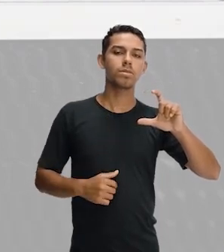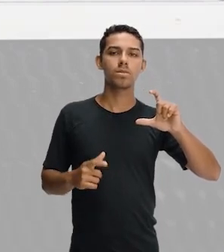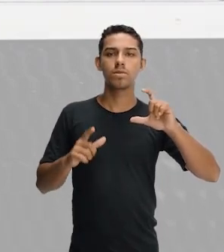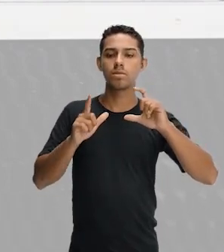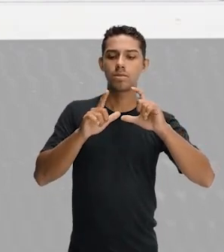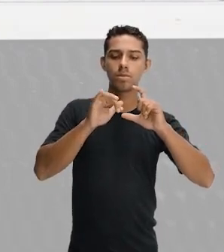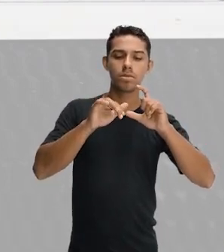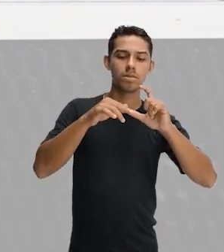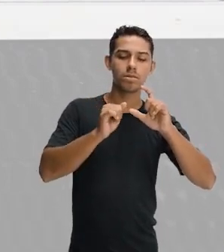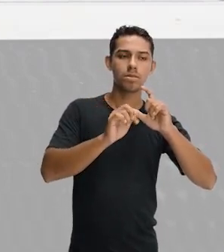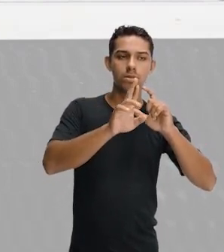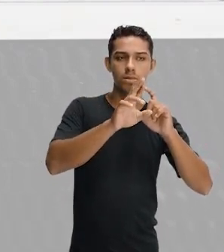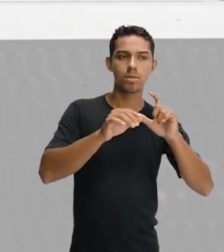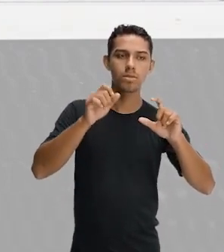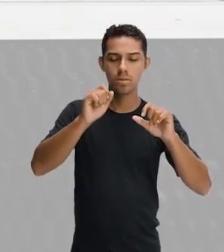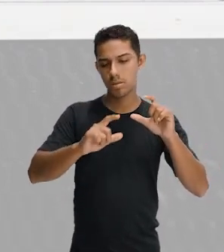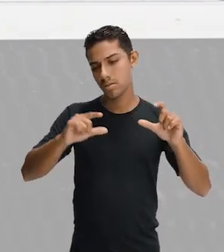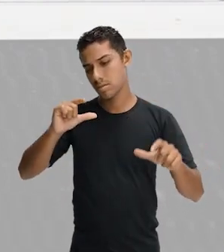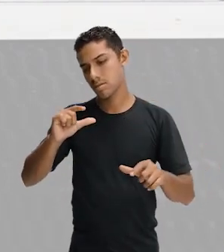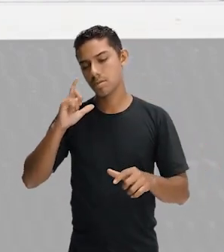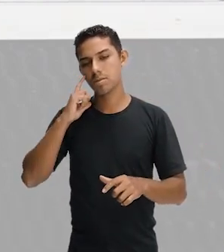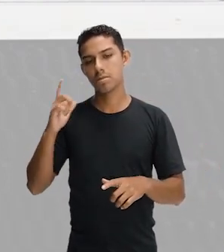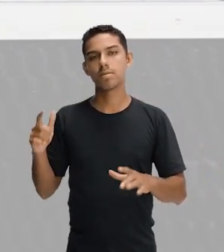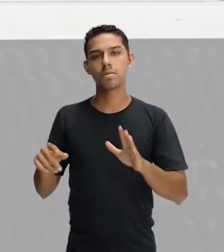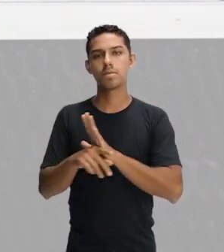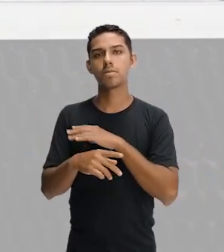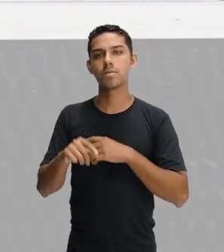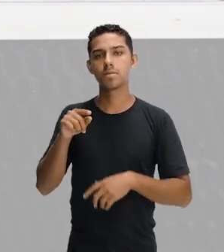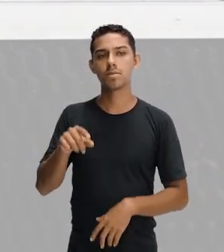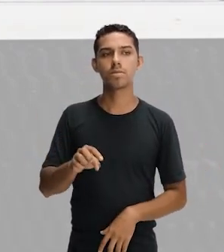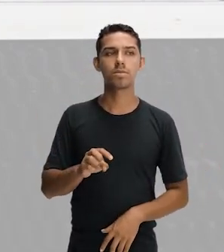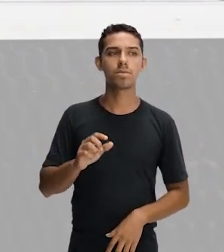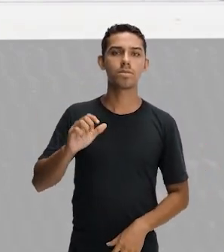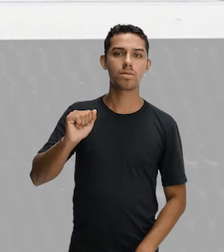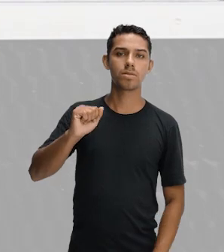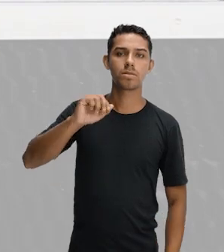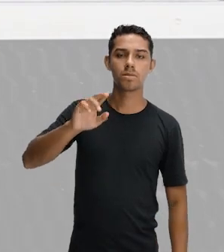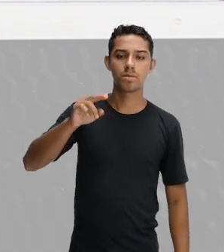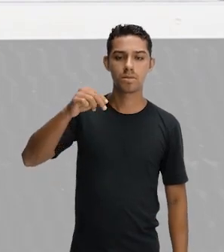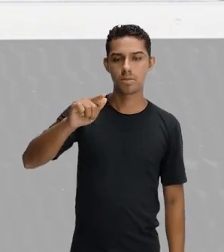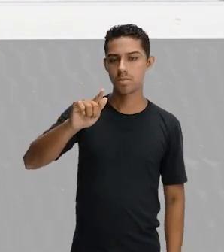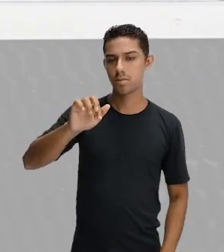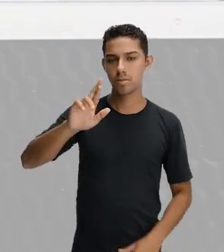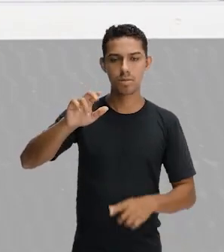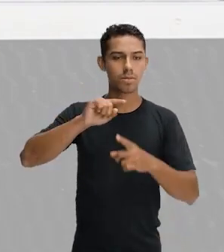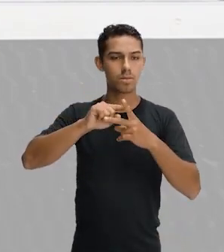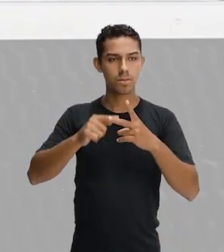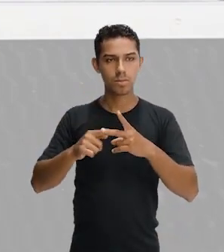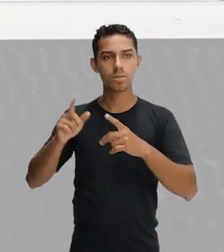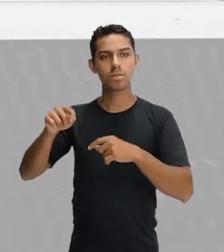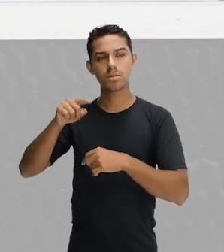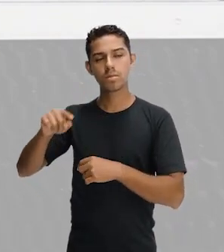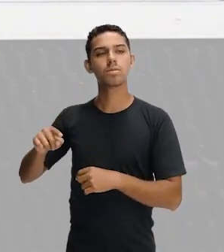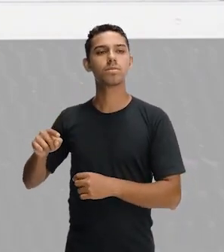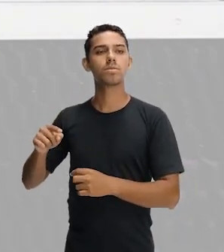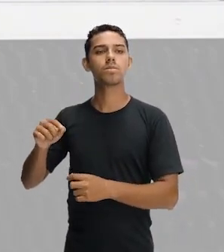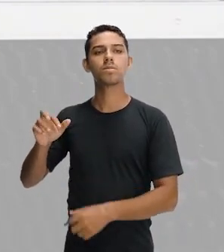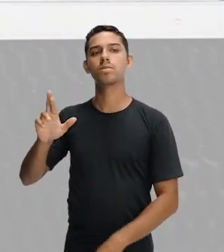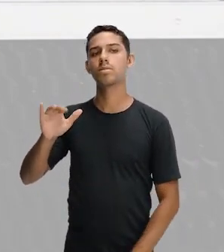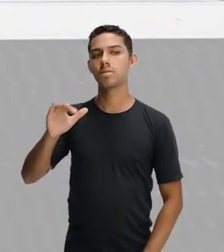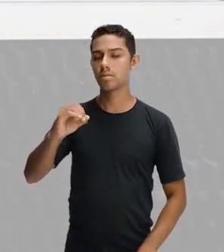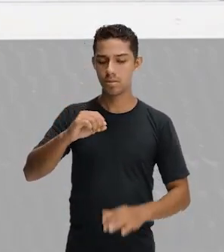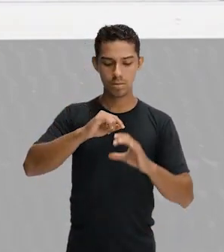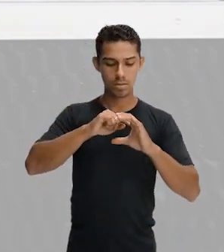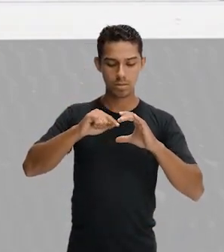linear vai ser igual ao produto da grandeza angular multiplicado pelo raio. Pronto. Aí não tem como esquecer. Tá